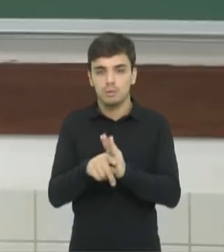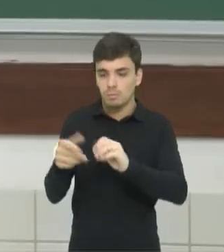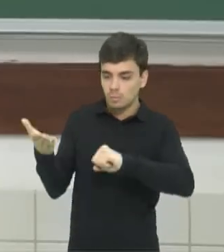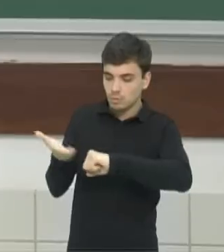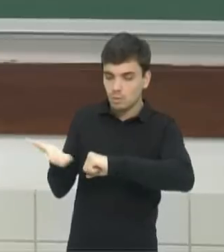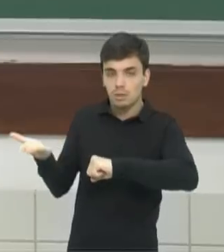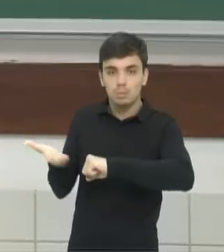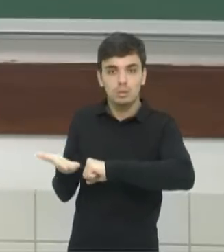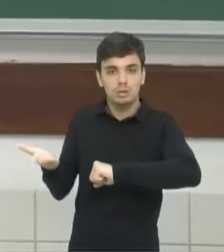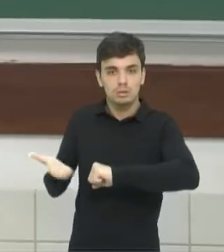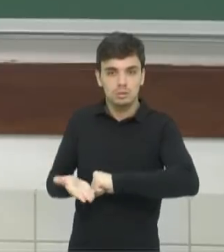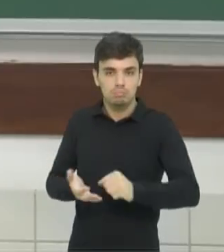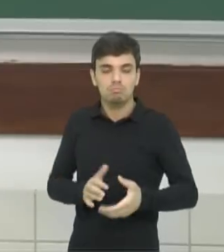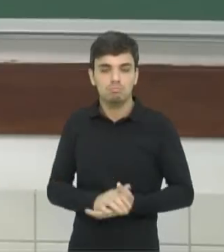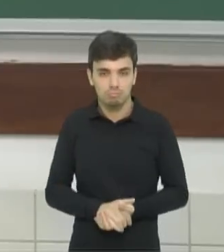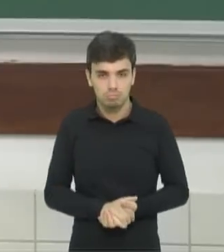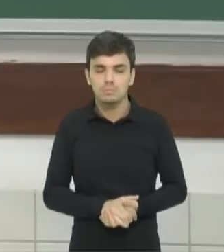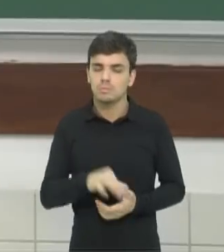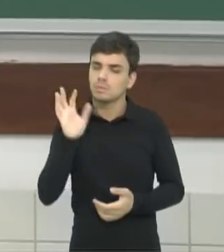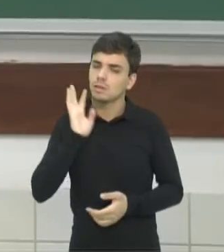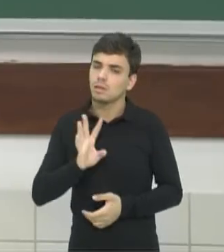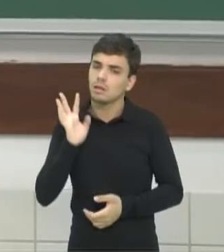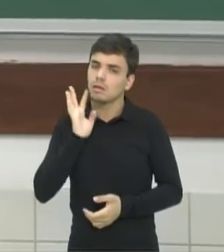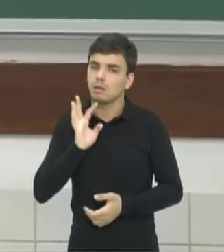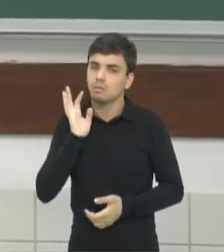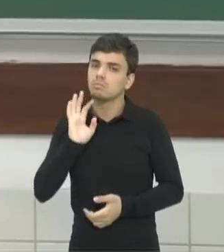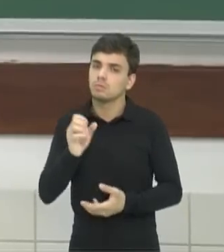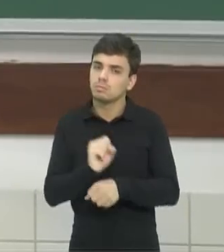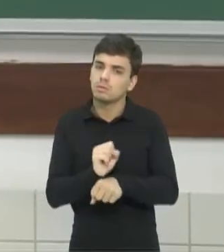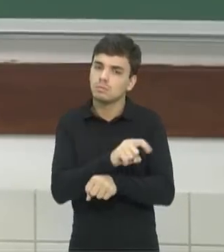contemporânea, gente. Olha que sequência legal. Eu espero que vocês tenham